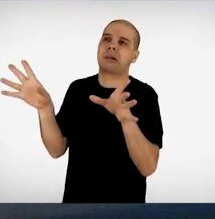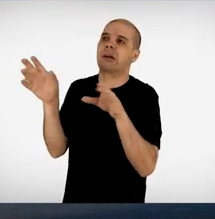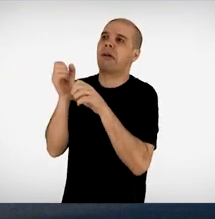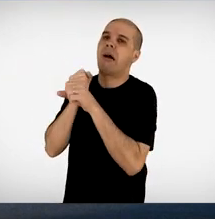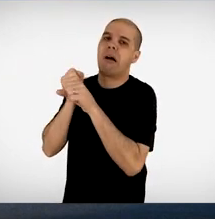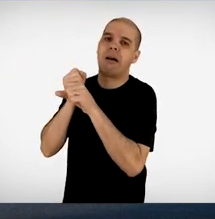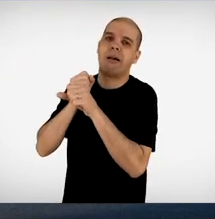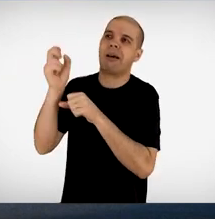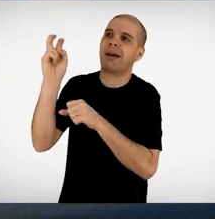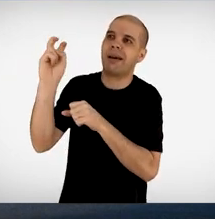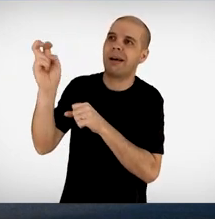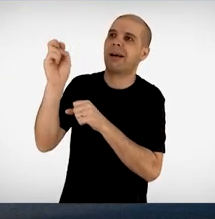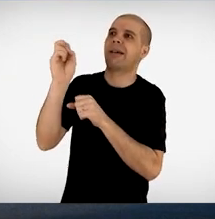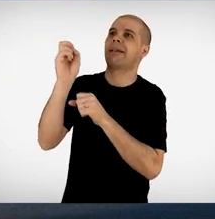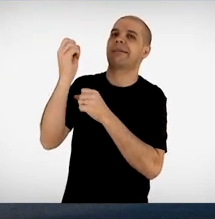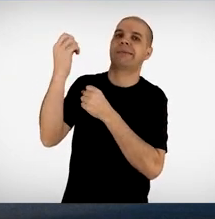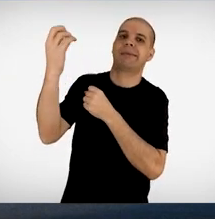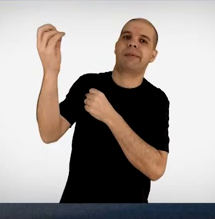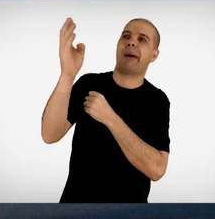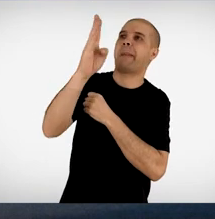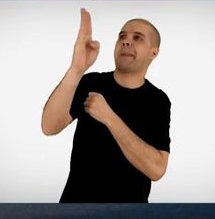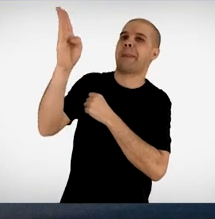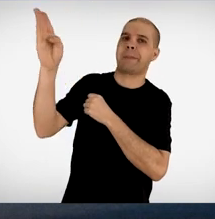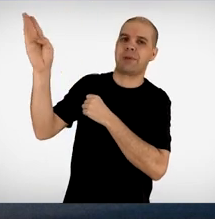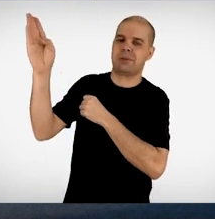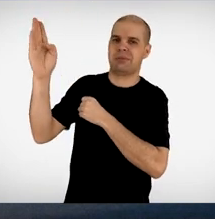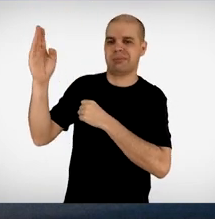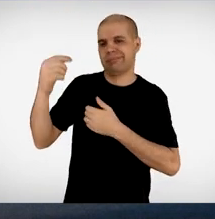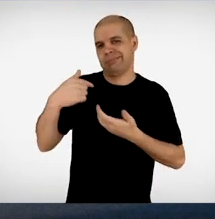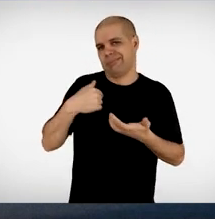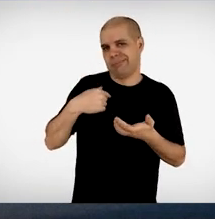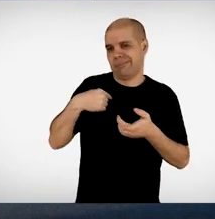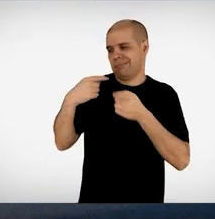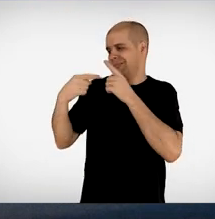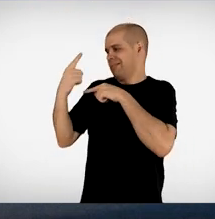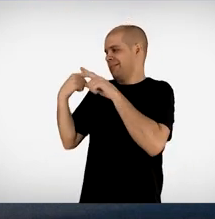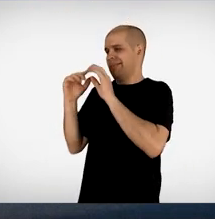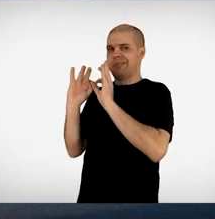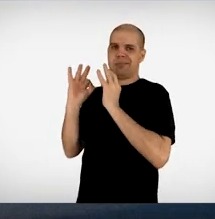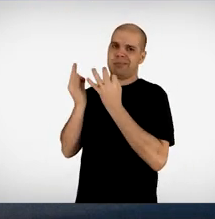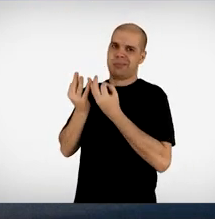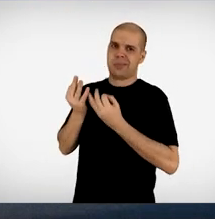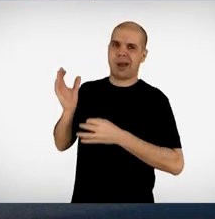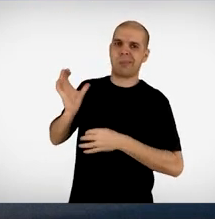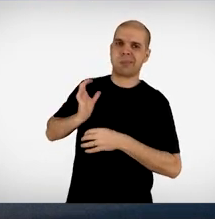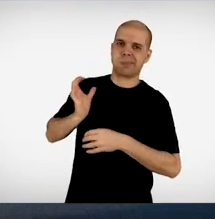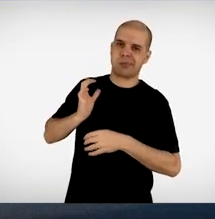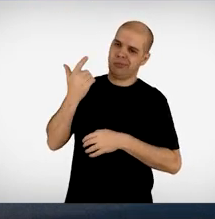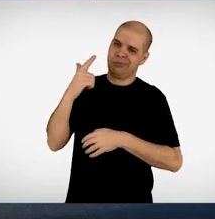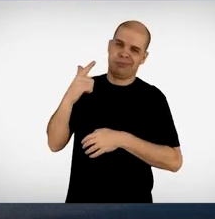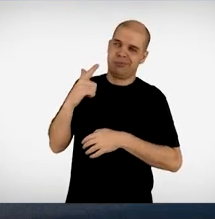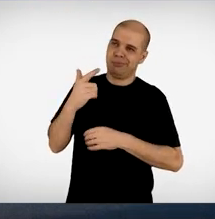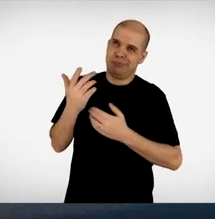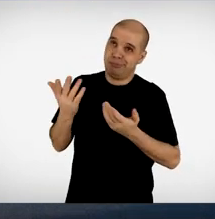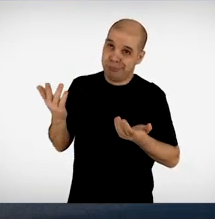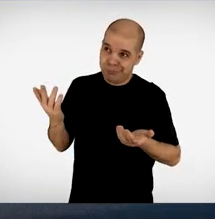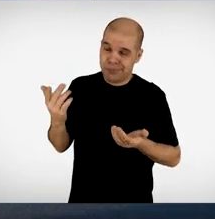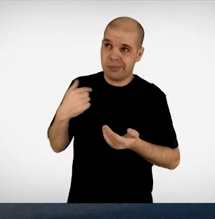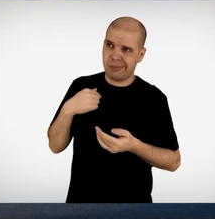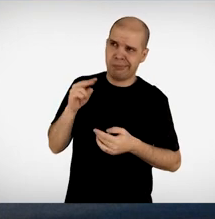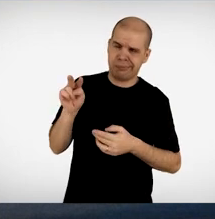não sei se vocês viram, que é, primeiro, uma aposta numa personagem mulher que é